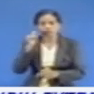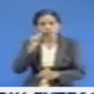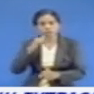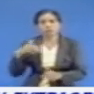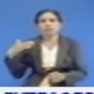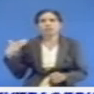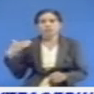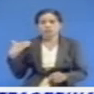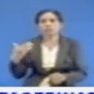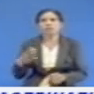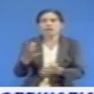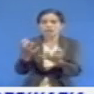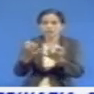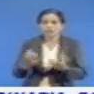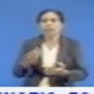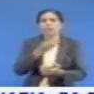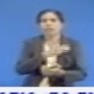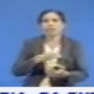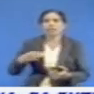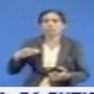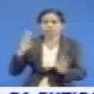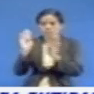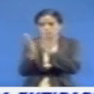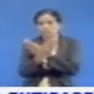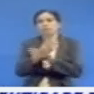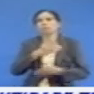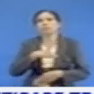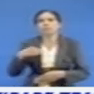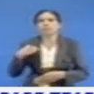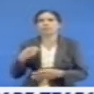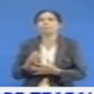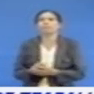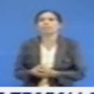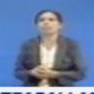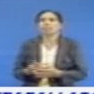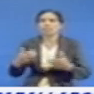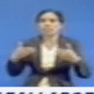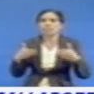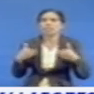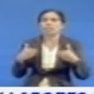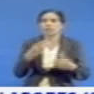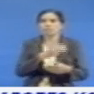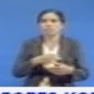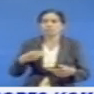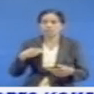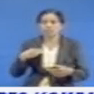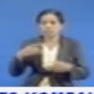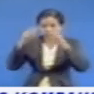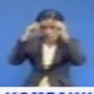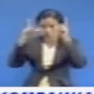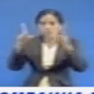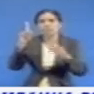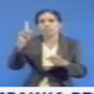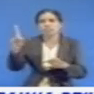que sai irmã. Madre CIZ sira e Timor, e a madre Ida, Timoroan Ida, nebe halo